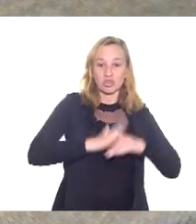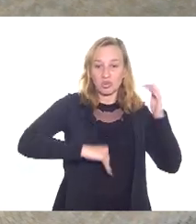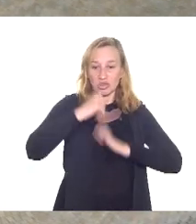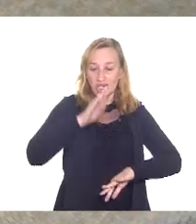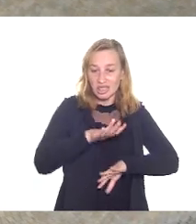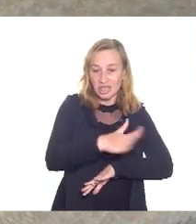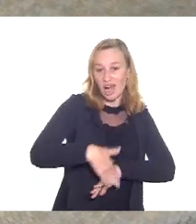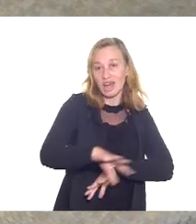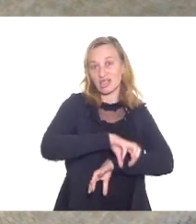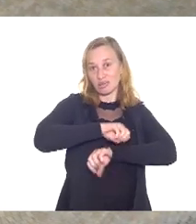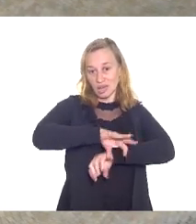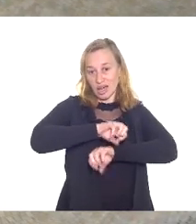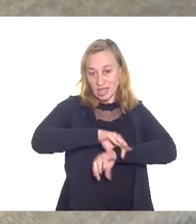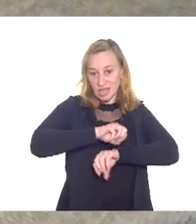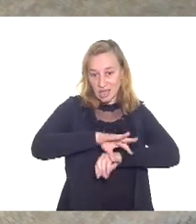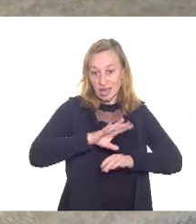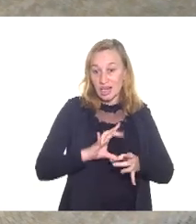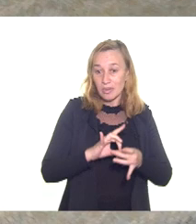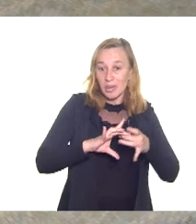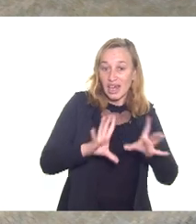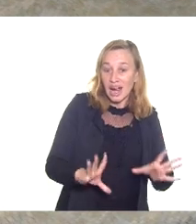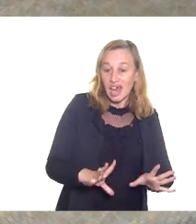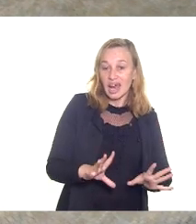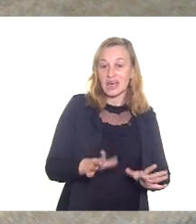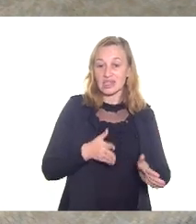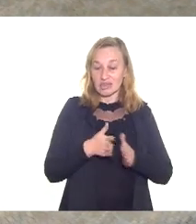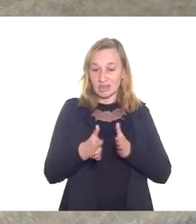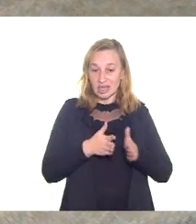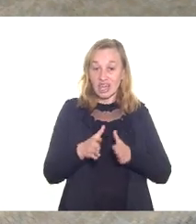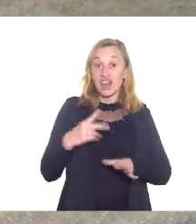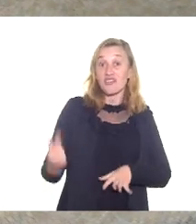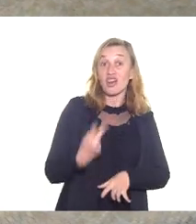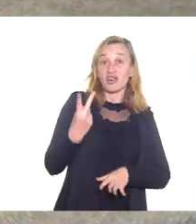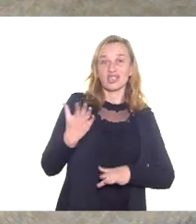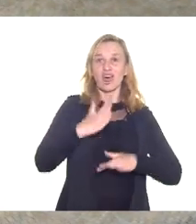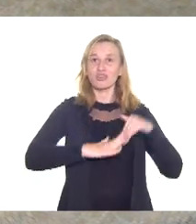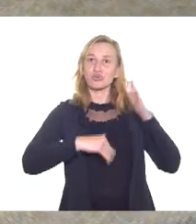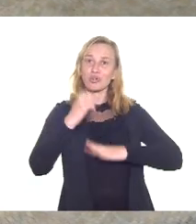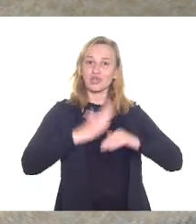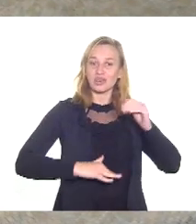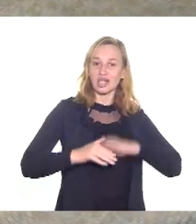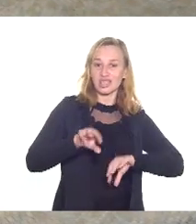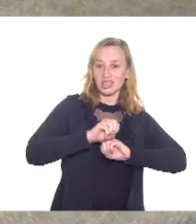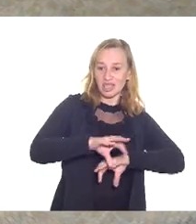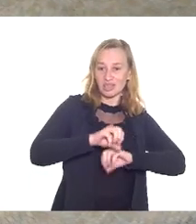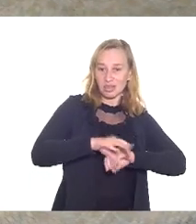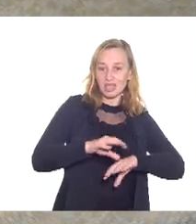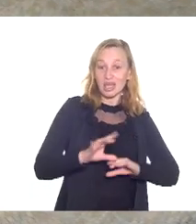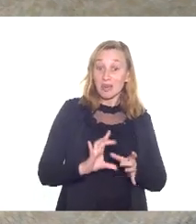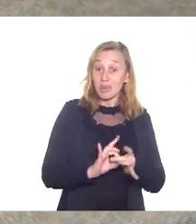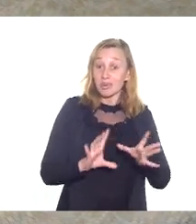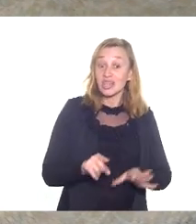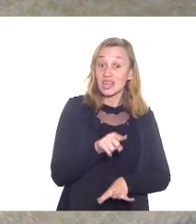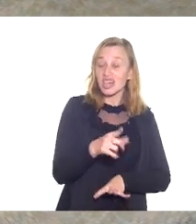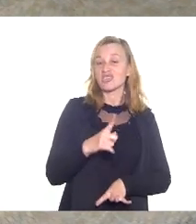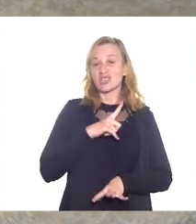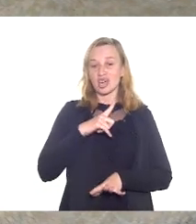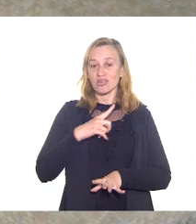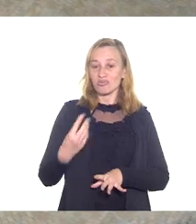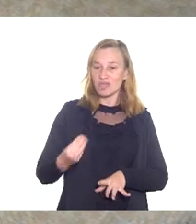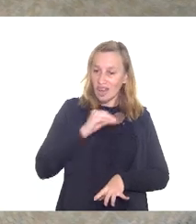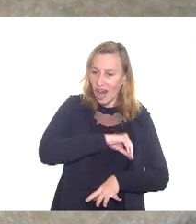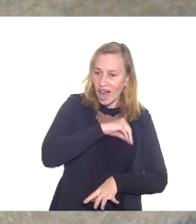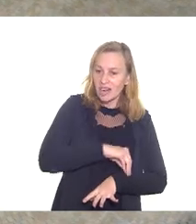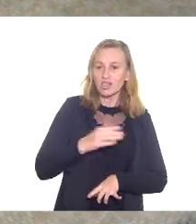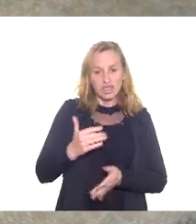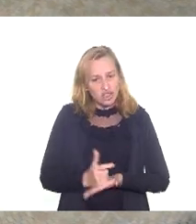educação. Permitir essa migração é valorizar os profissionais de educação, é permitir que eles tenham um ganho salarial,